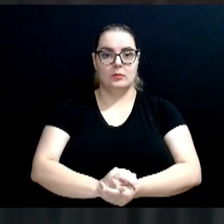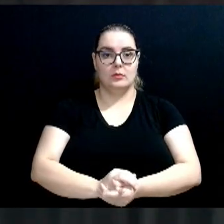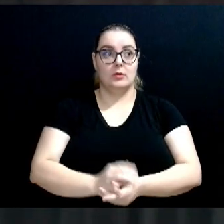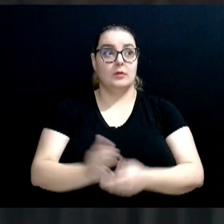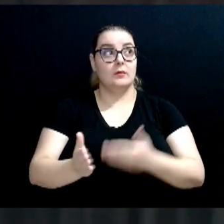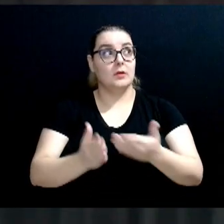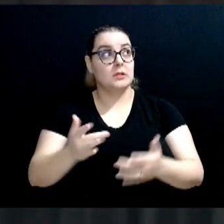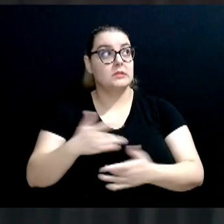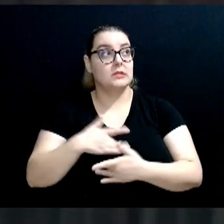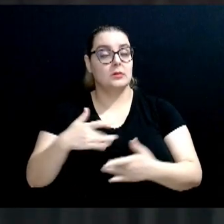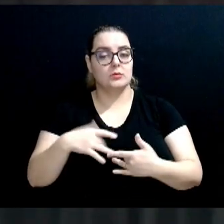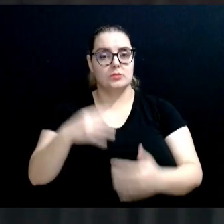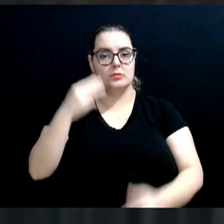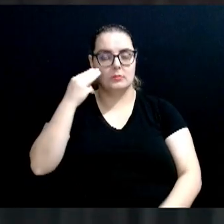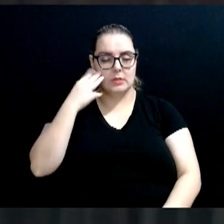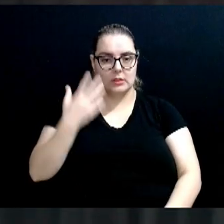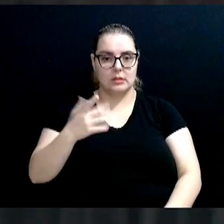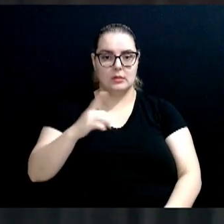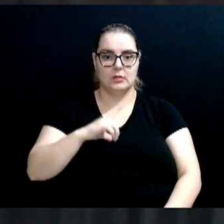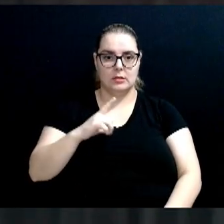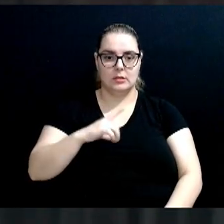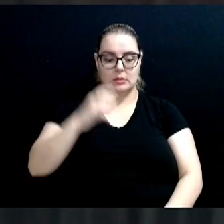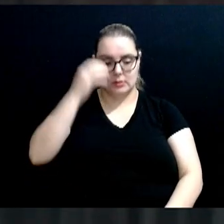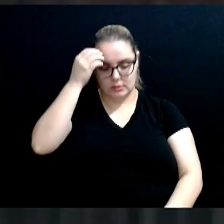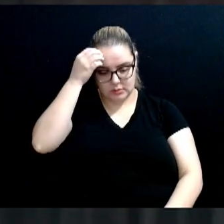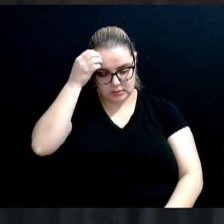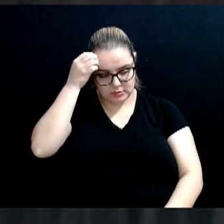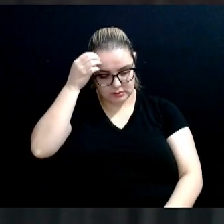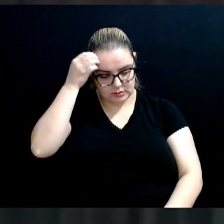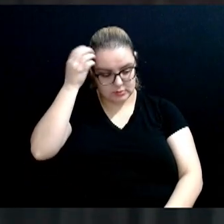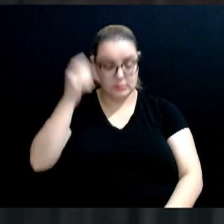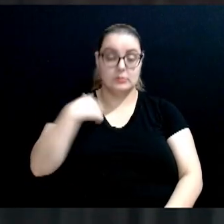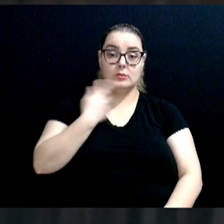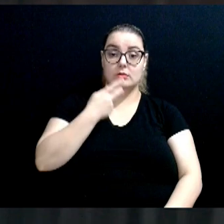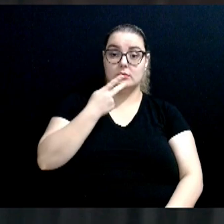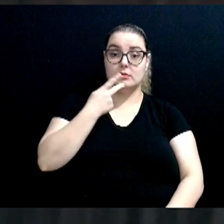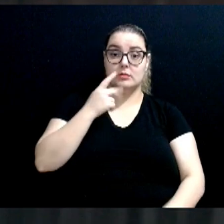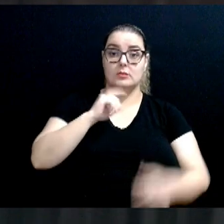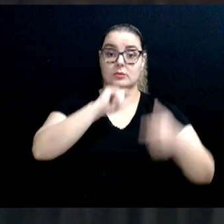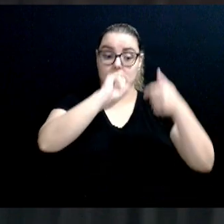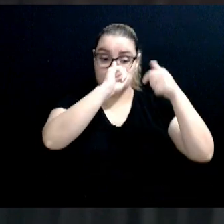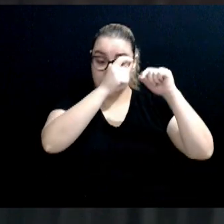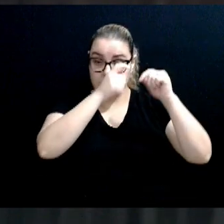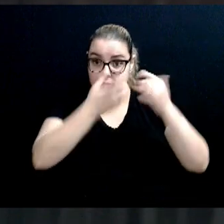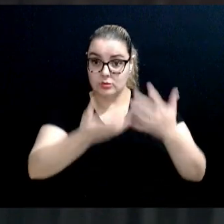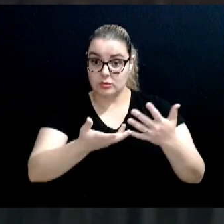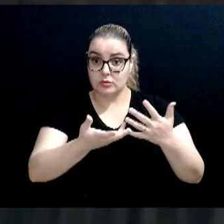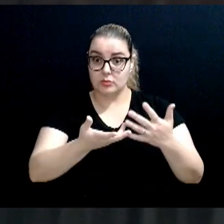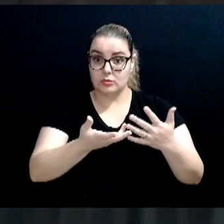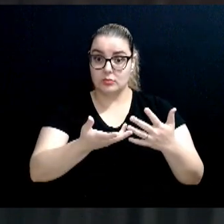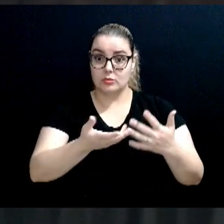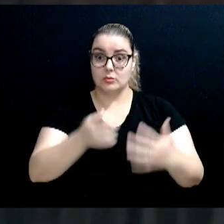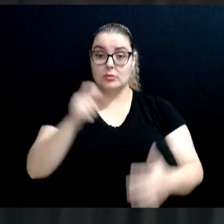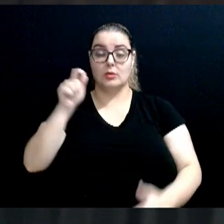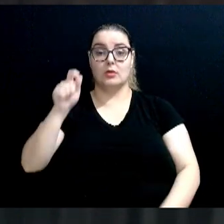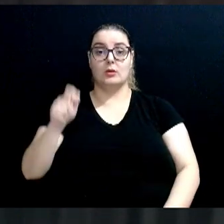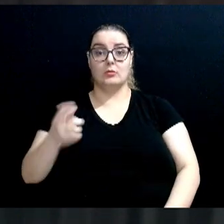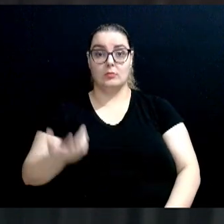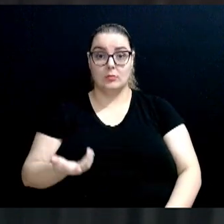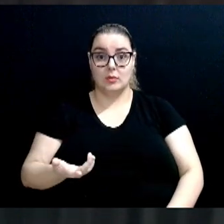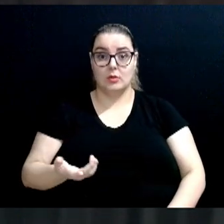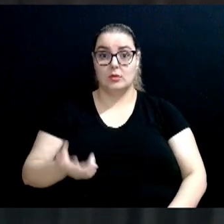mental, nós estamos falando de um transtorno, né, de um transtorno onde a pessoa conta uma